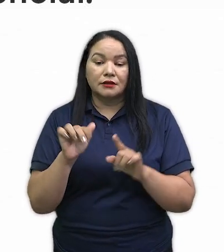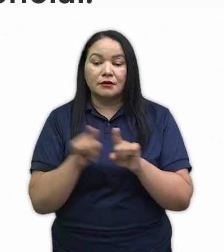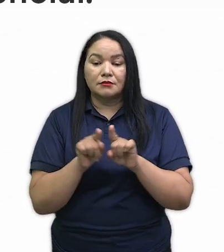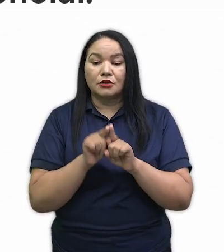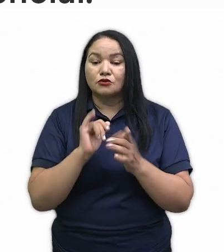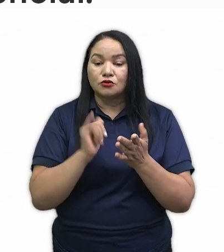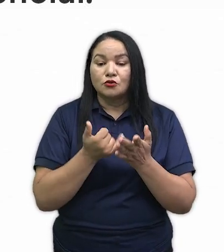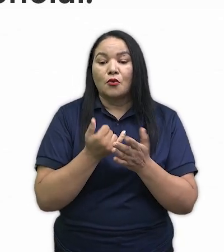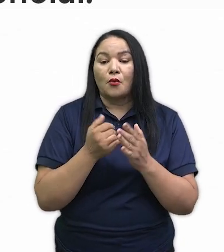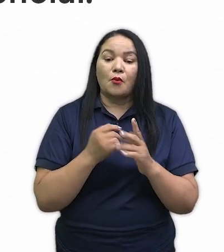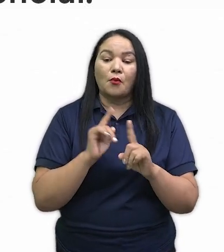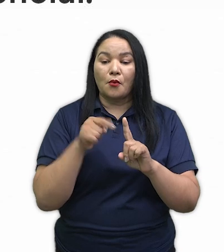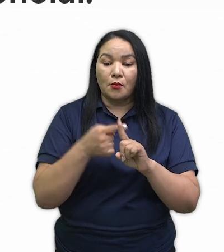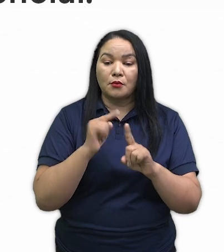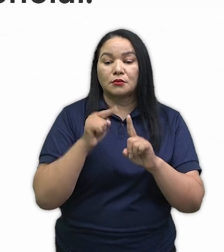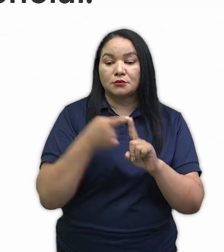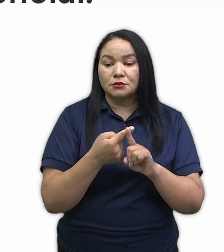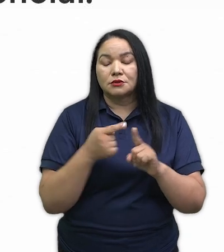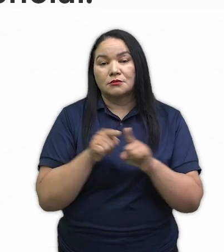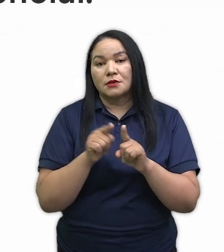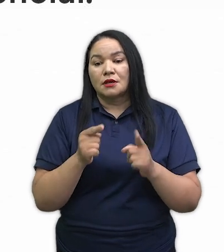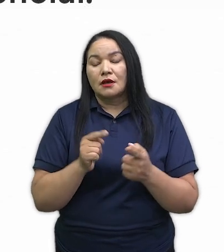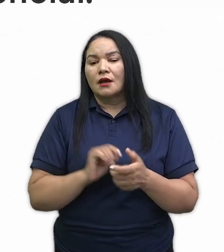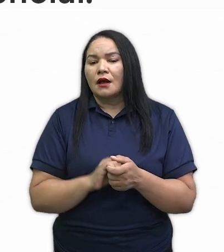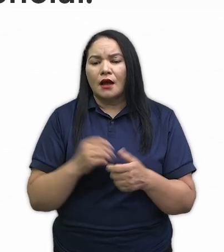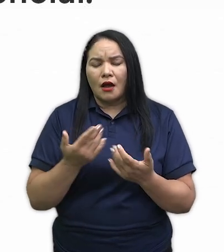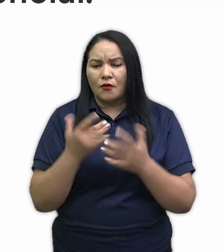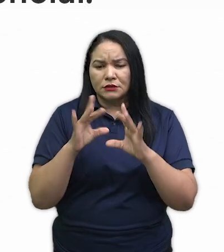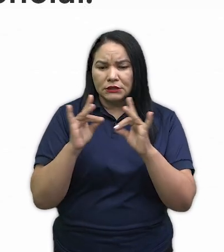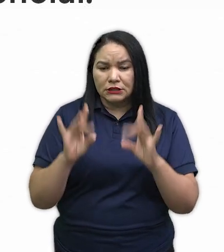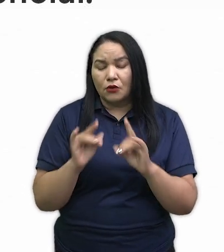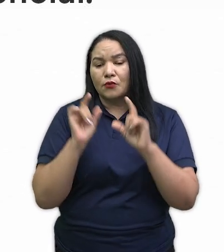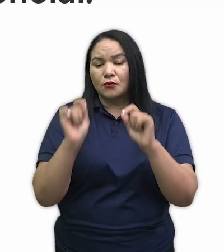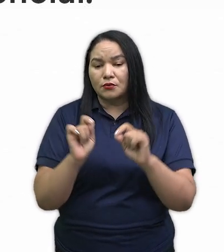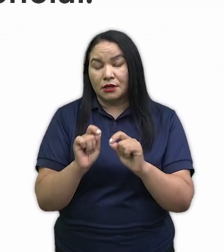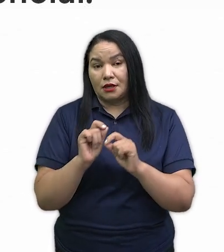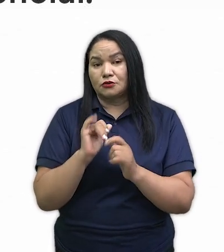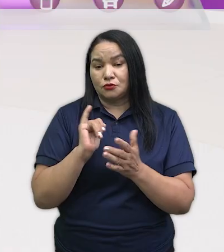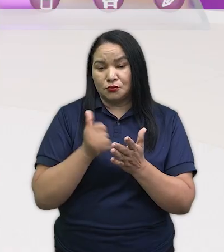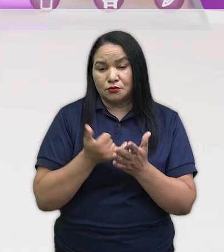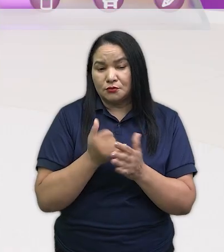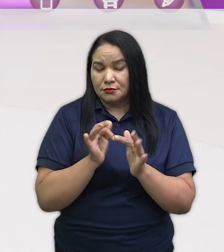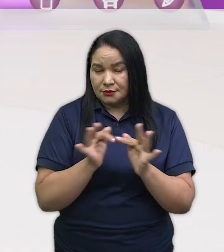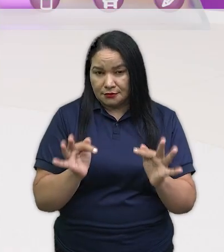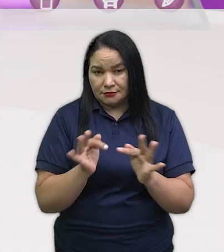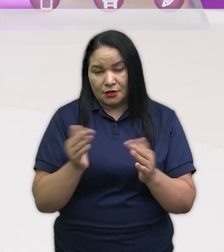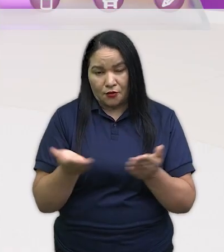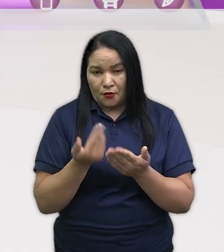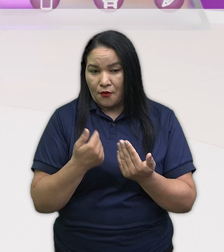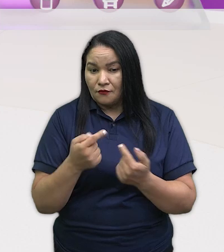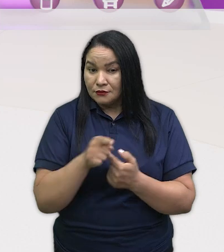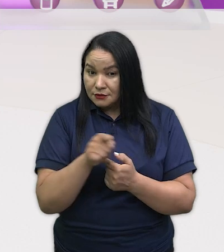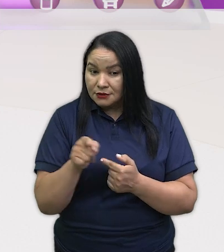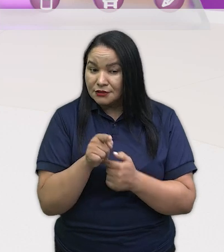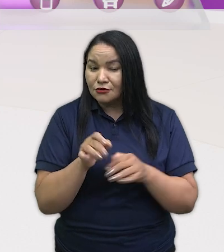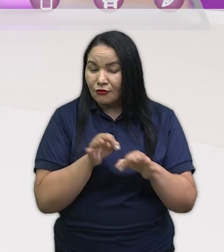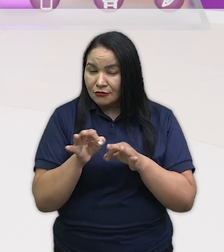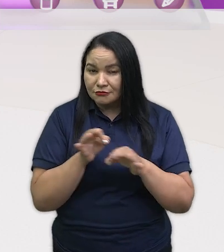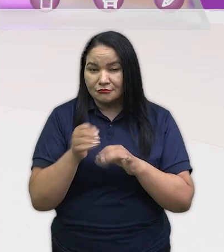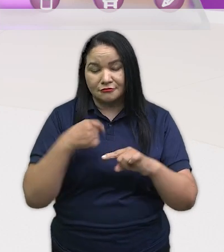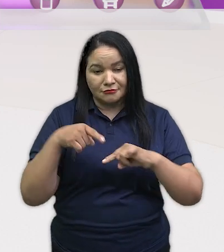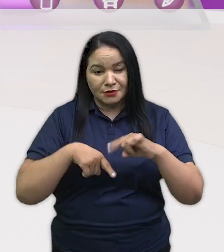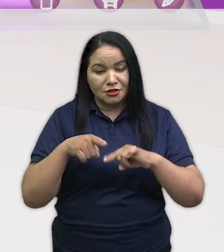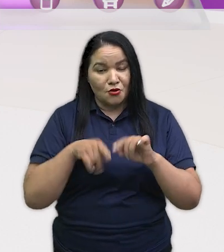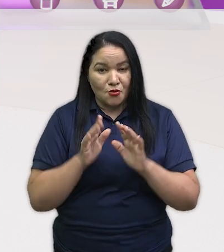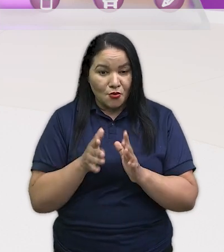como crescimento exponencial, mas tudo isso aí foi detalhado em juros simples. Então agora você com certeza já organizou o